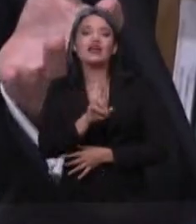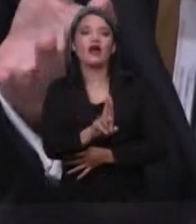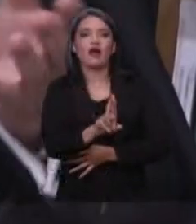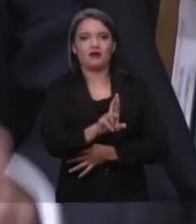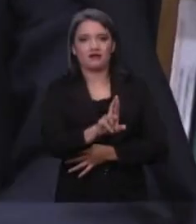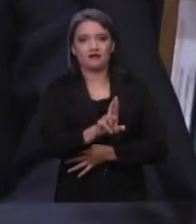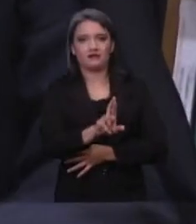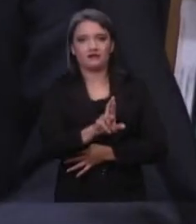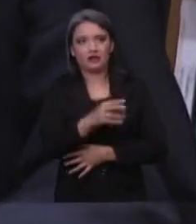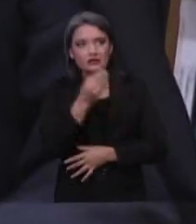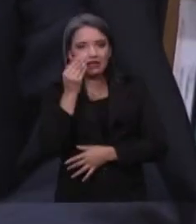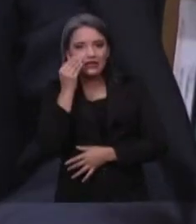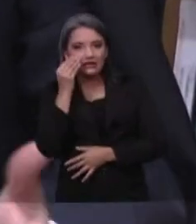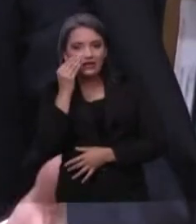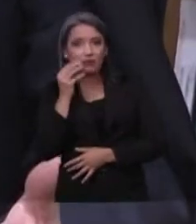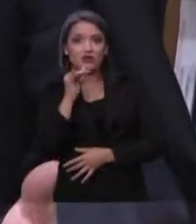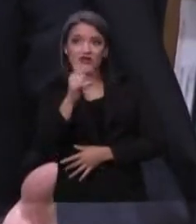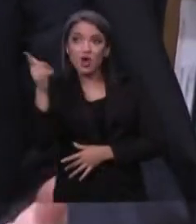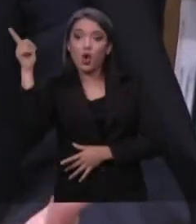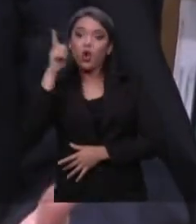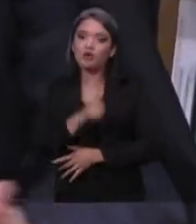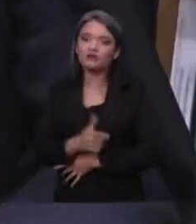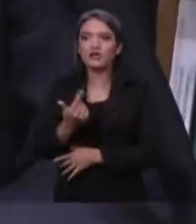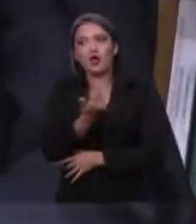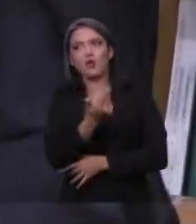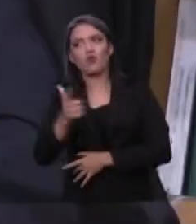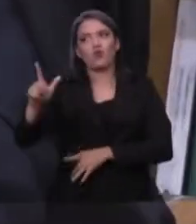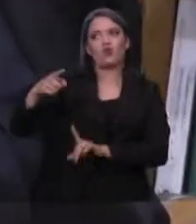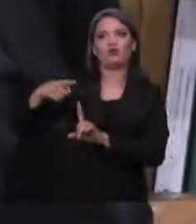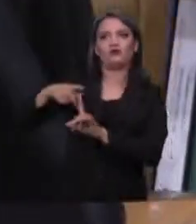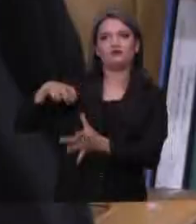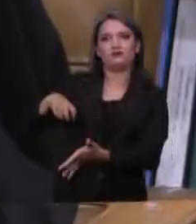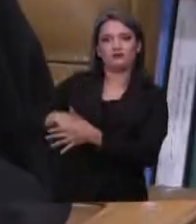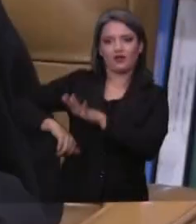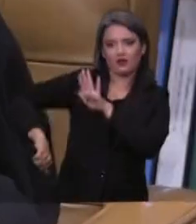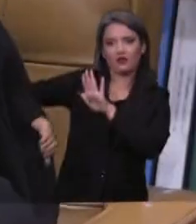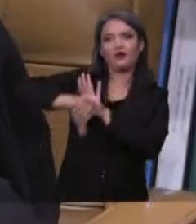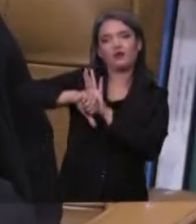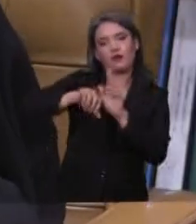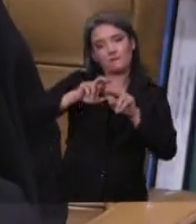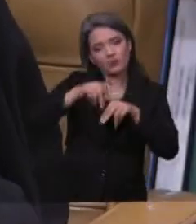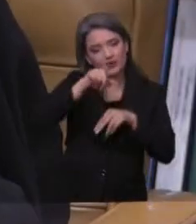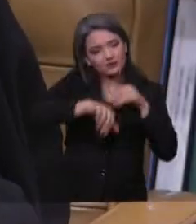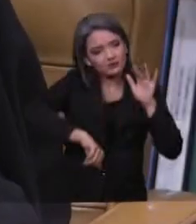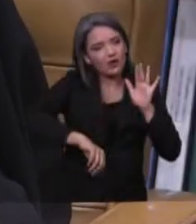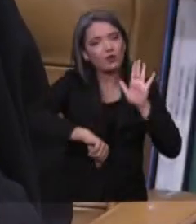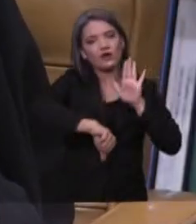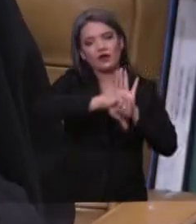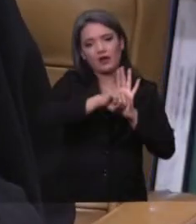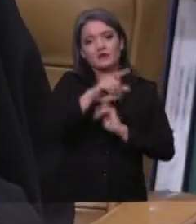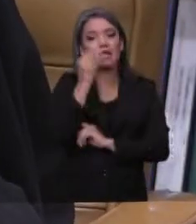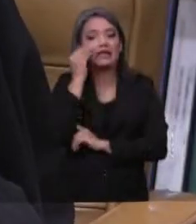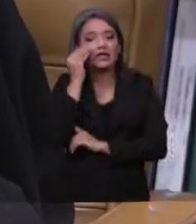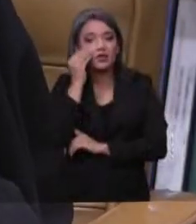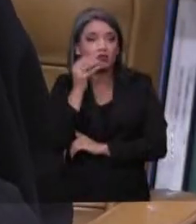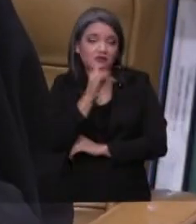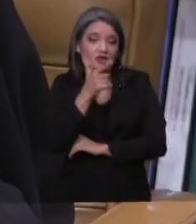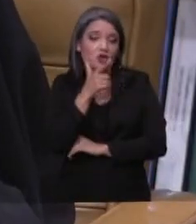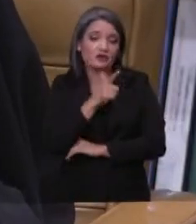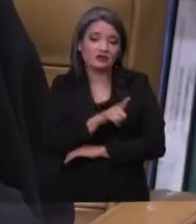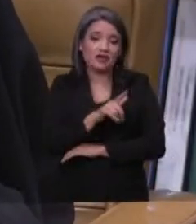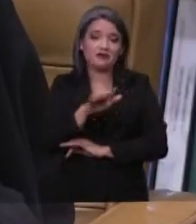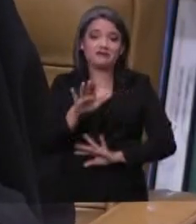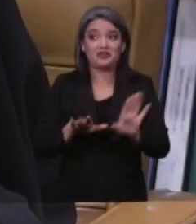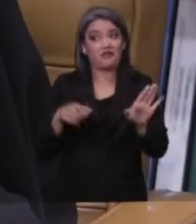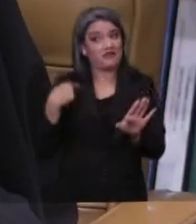ordem jurídica. E, portanto, esse é um crime apenas tentado. Como lembrou o ministro Alexandre, se tivesse dado certo, talvez nós